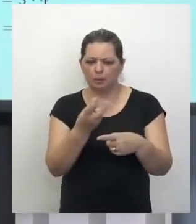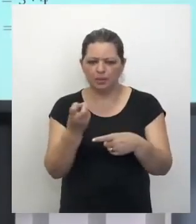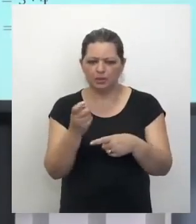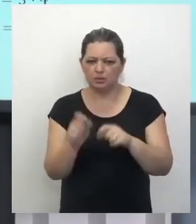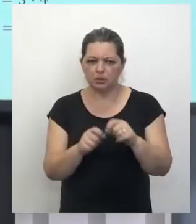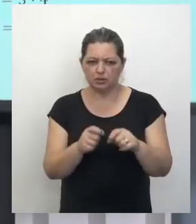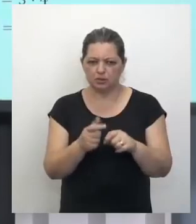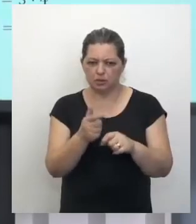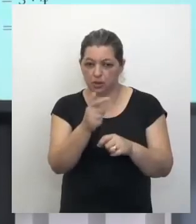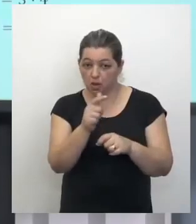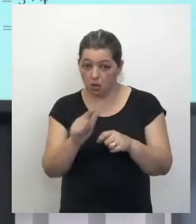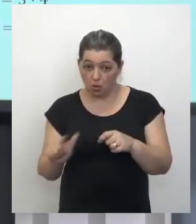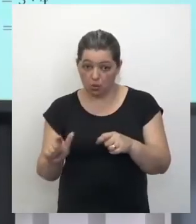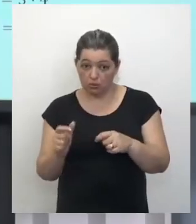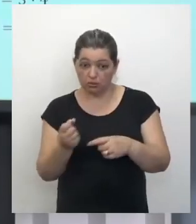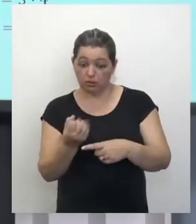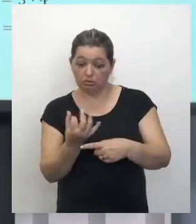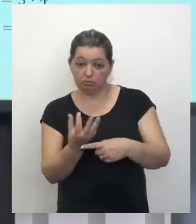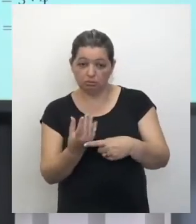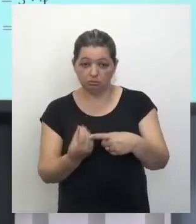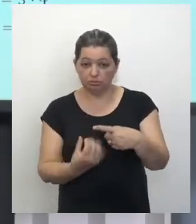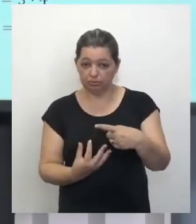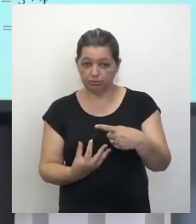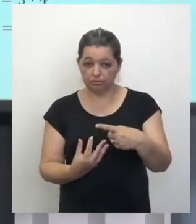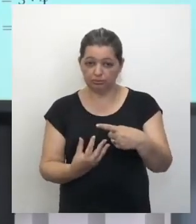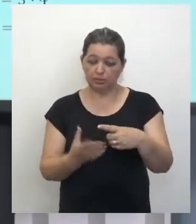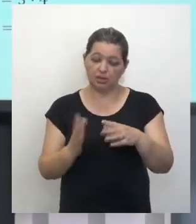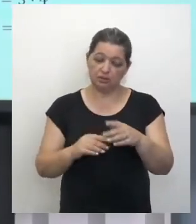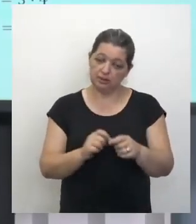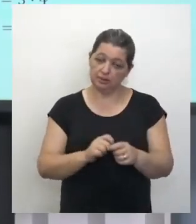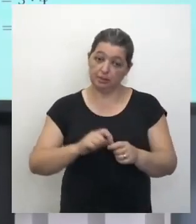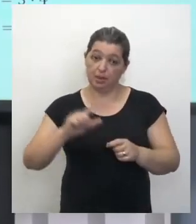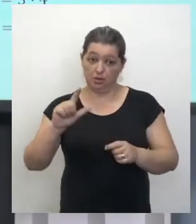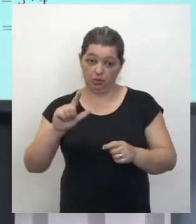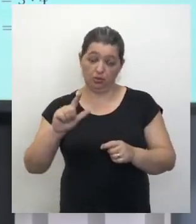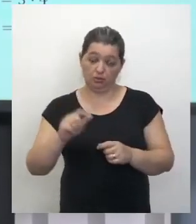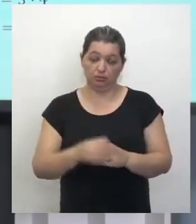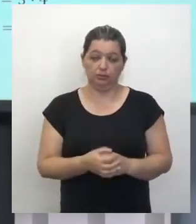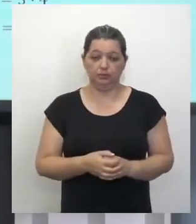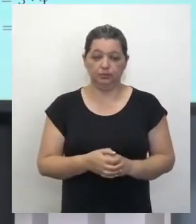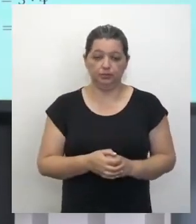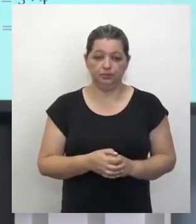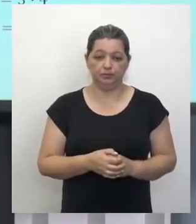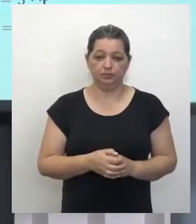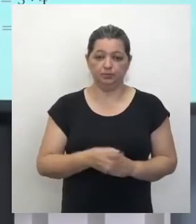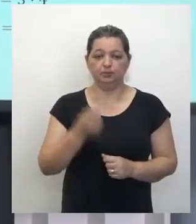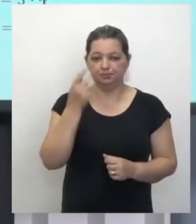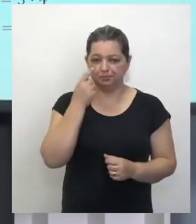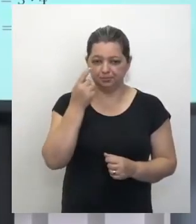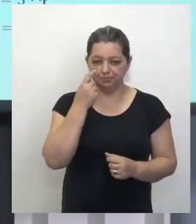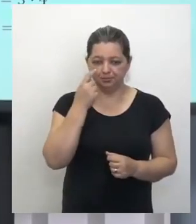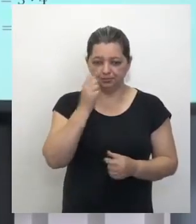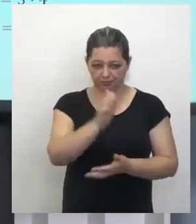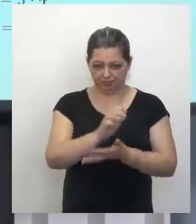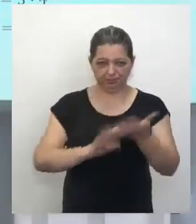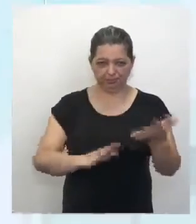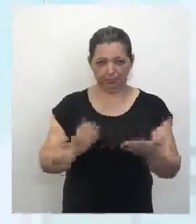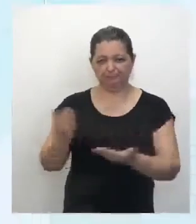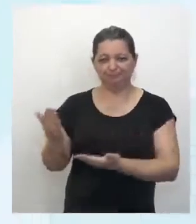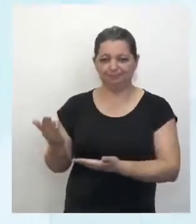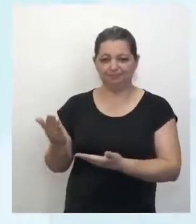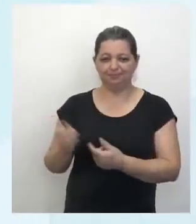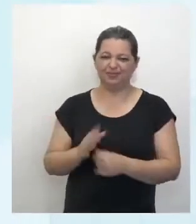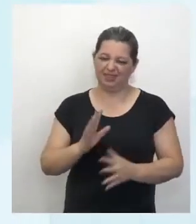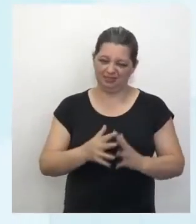uma outra razão, ela é algumas vezes maior que a outra, que a anterior. Então, vamos olhar aqui para o exercício para ver se fica mais fácil, que ficou